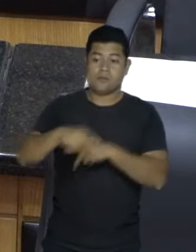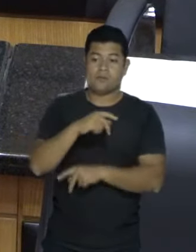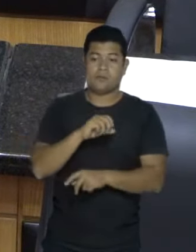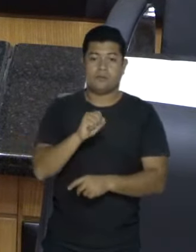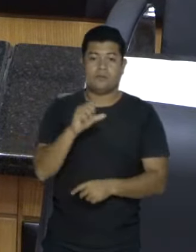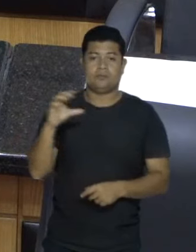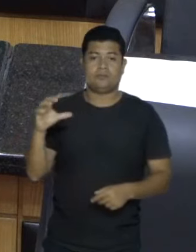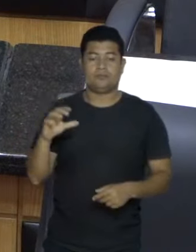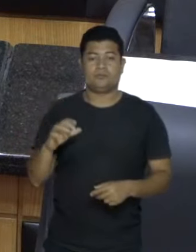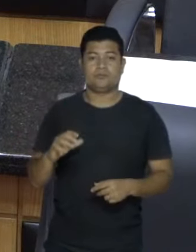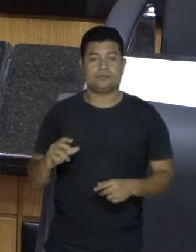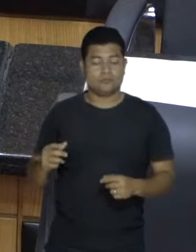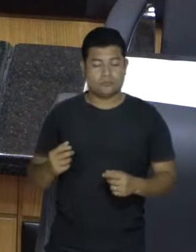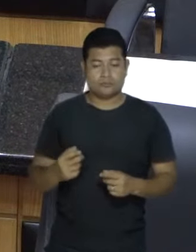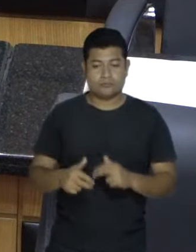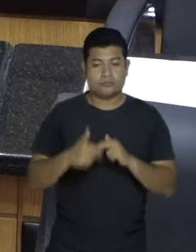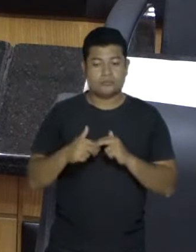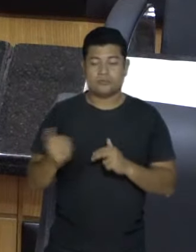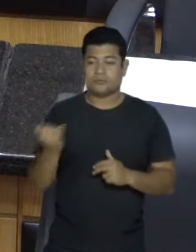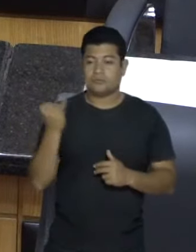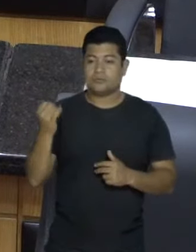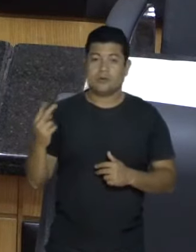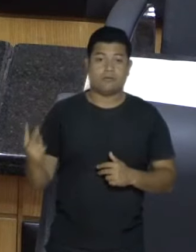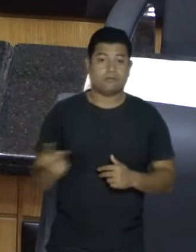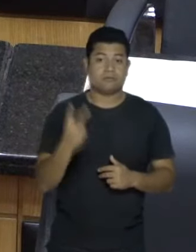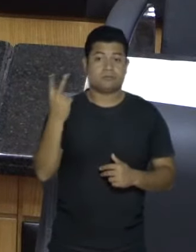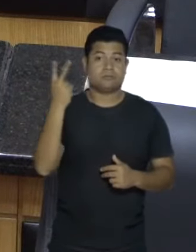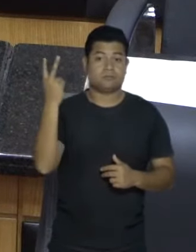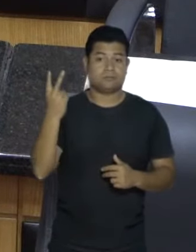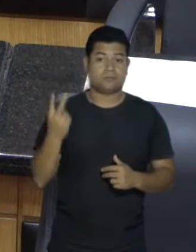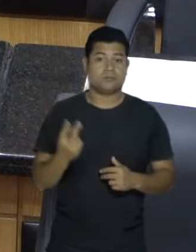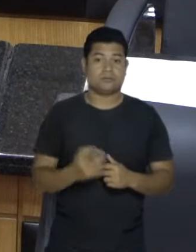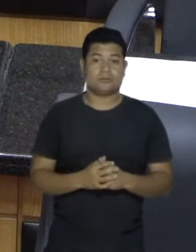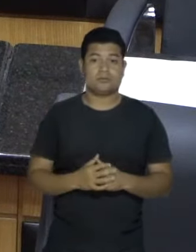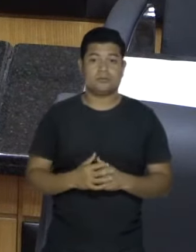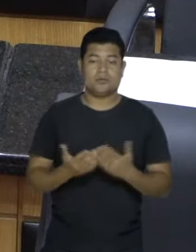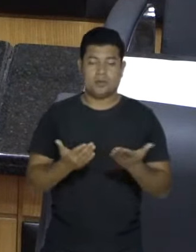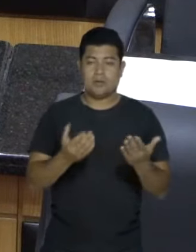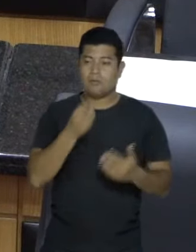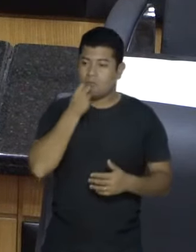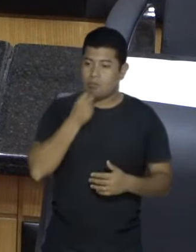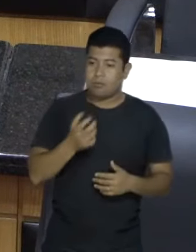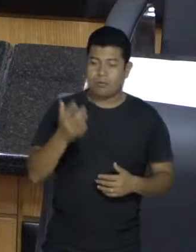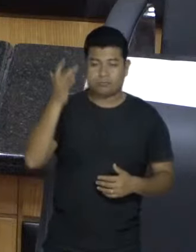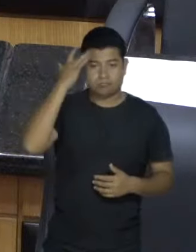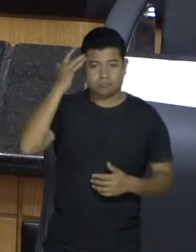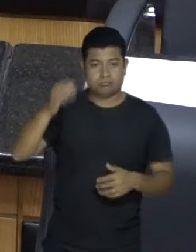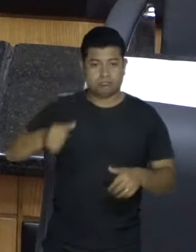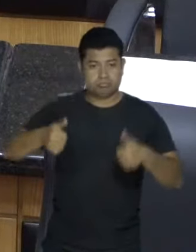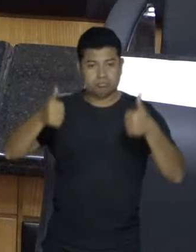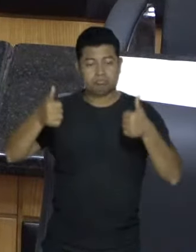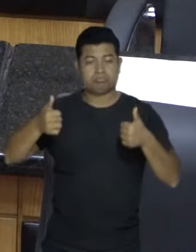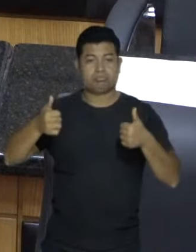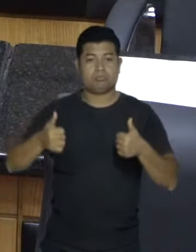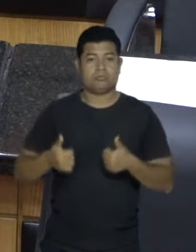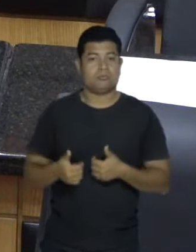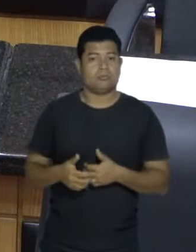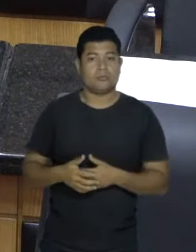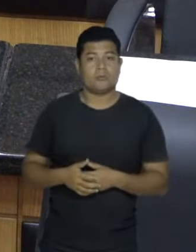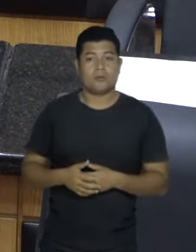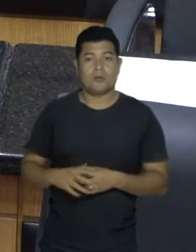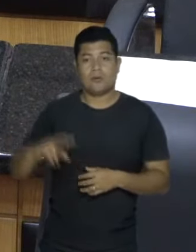e cuidar para que eles possam ter uma boa saúde física mental emocional Pois é reconhecendo